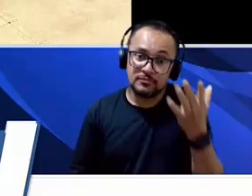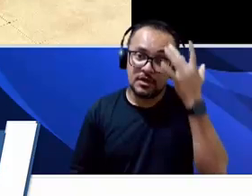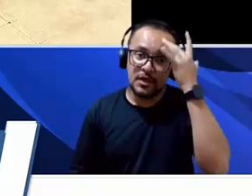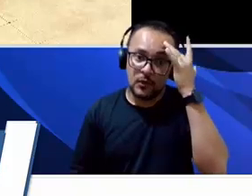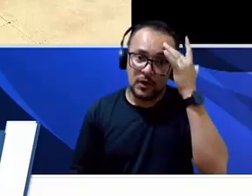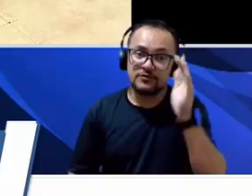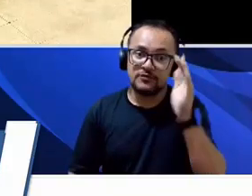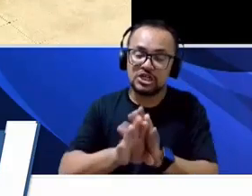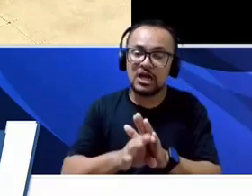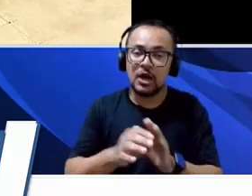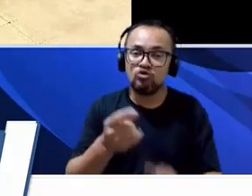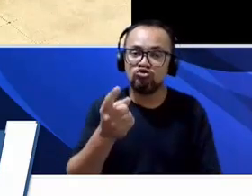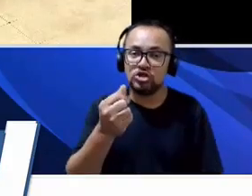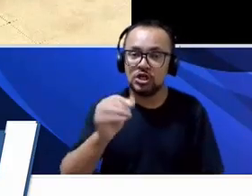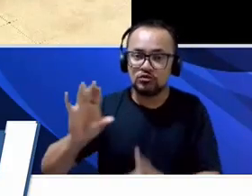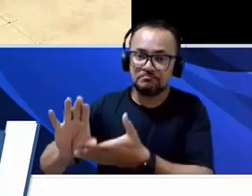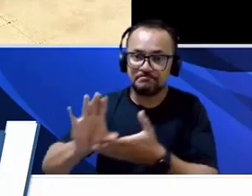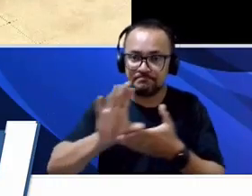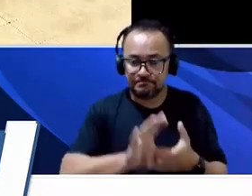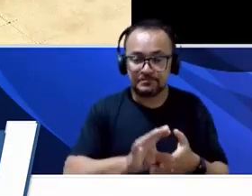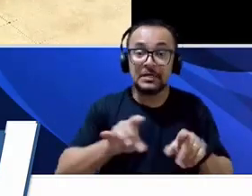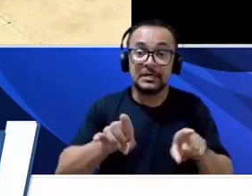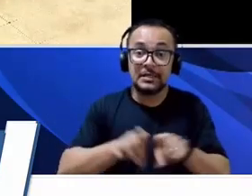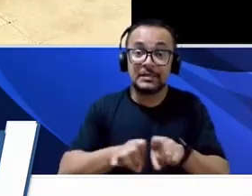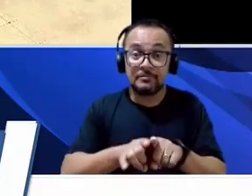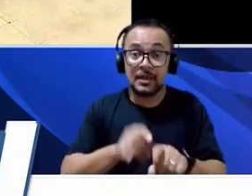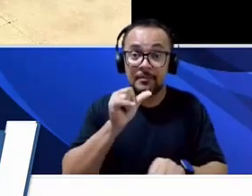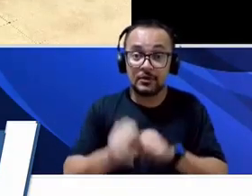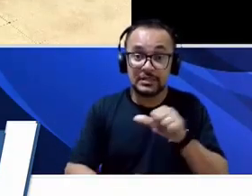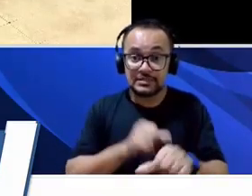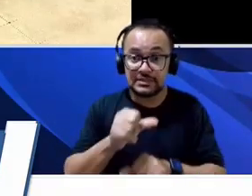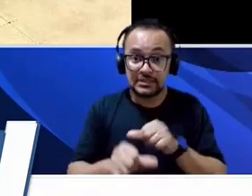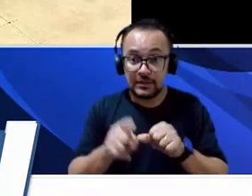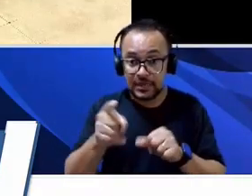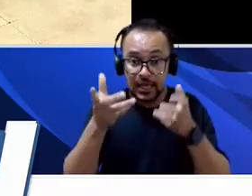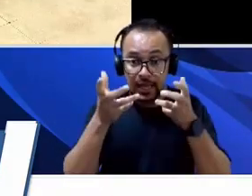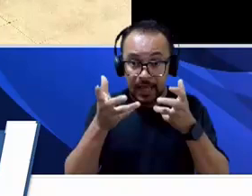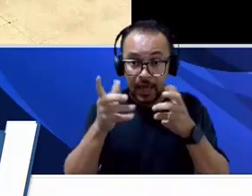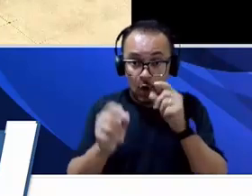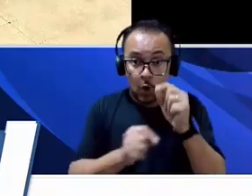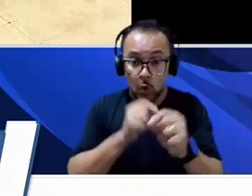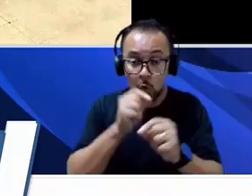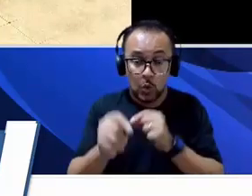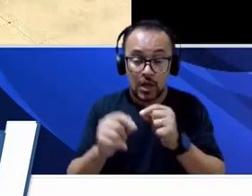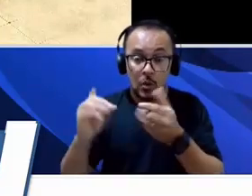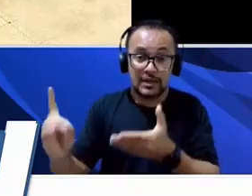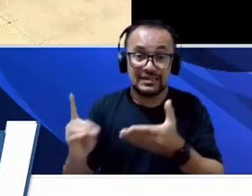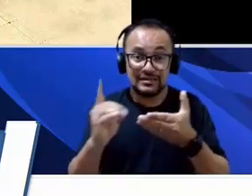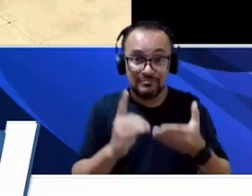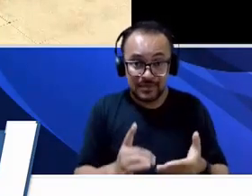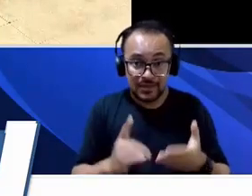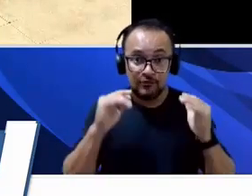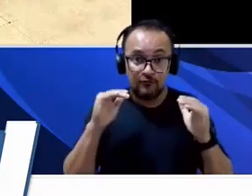e além de todas essas modernizações ele ele quer modernizar também o atendimento específico para causa